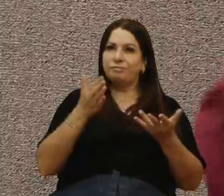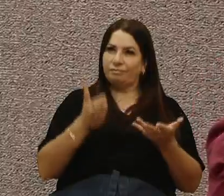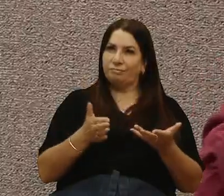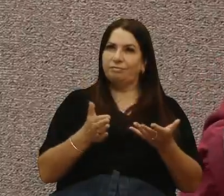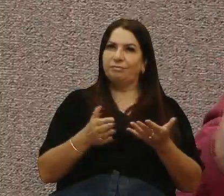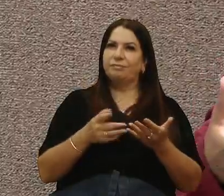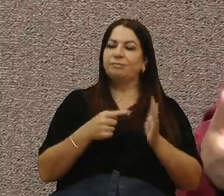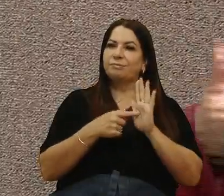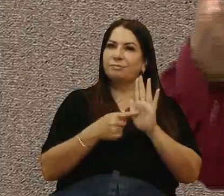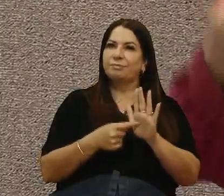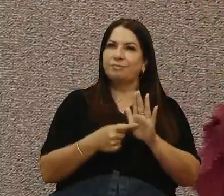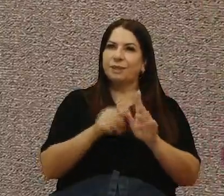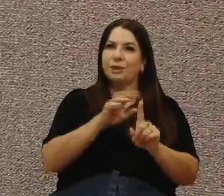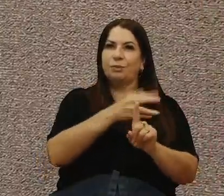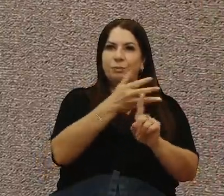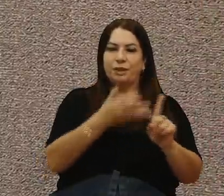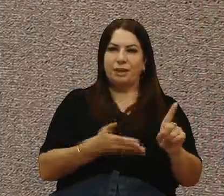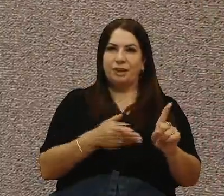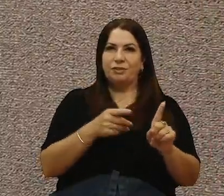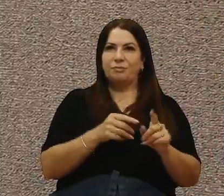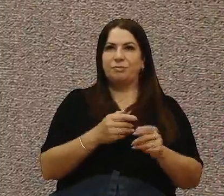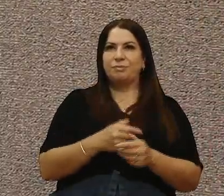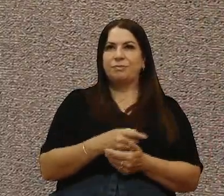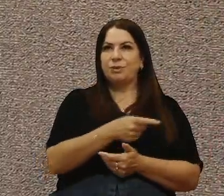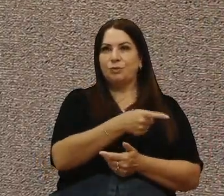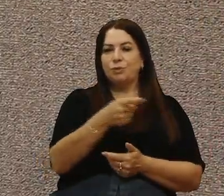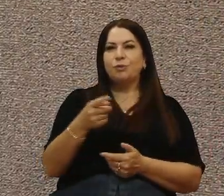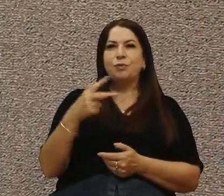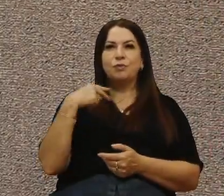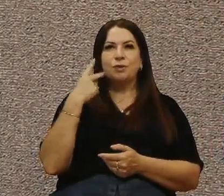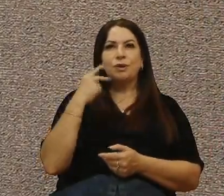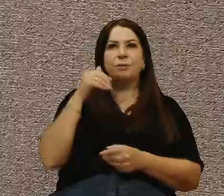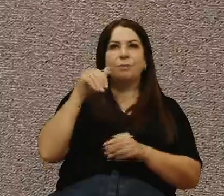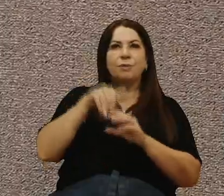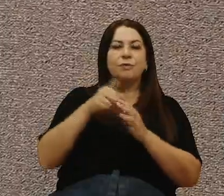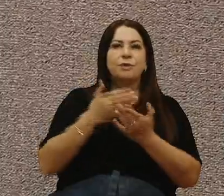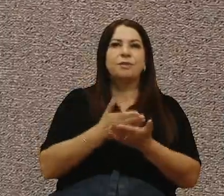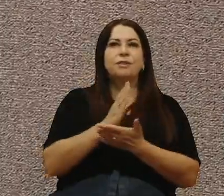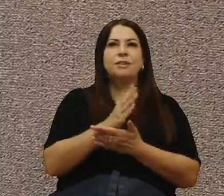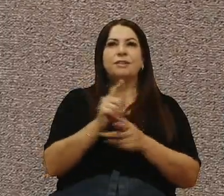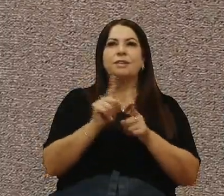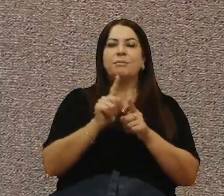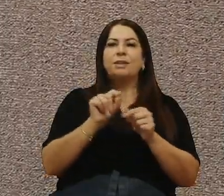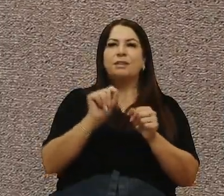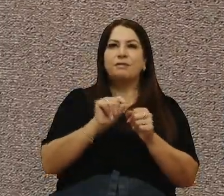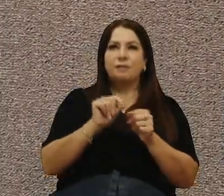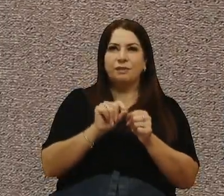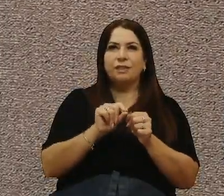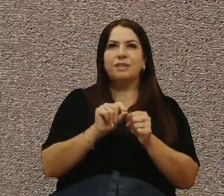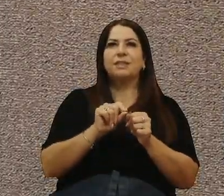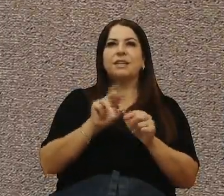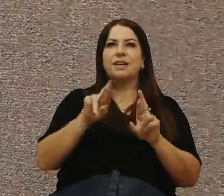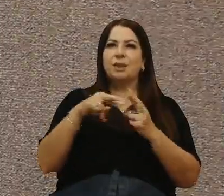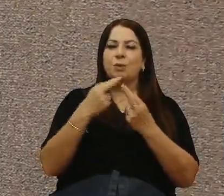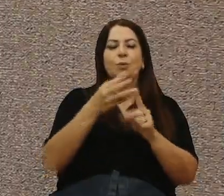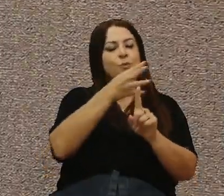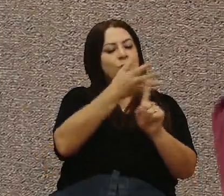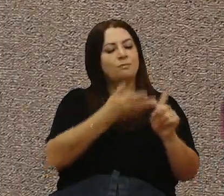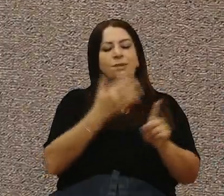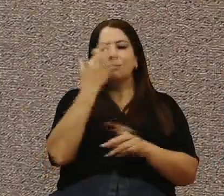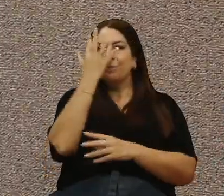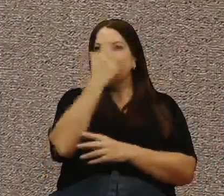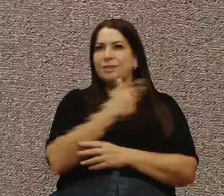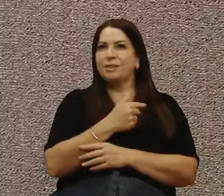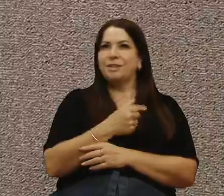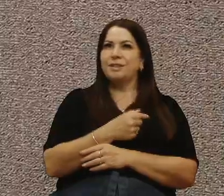em poder trazer essa homenagem aqui para os nobres pares, para que possam aprovar e para que a gente realize essa sessão solene tão bonita